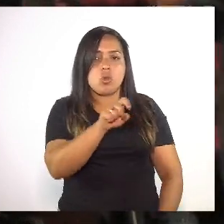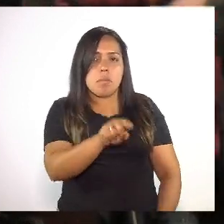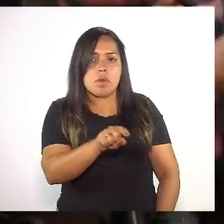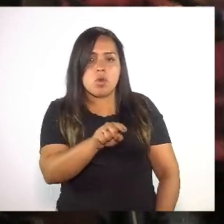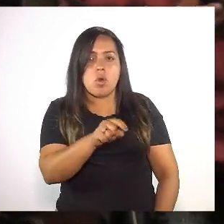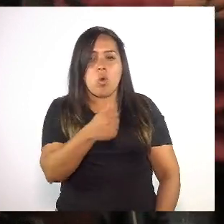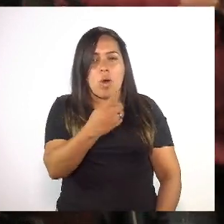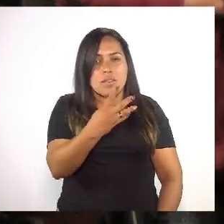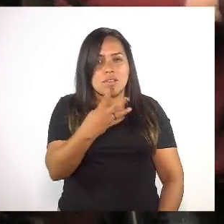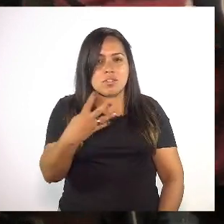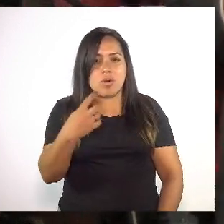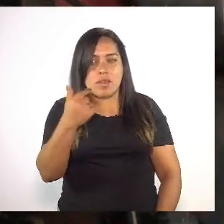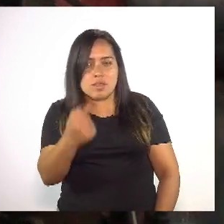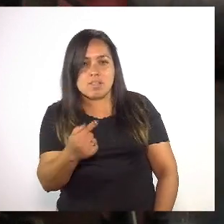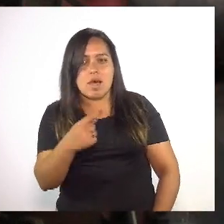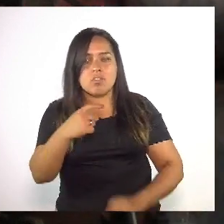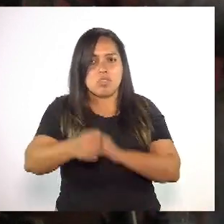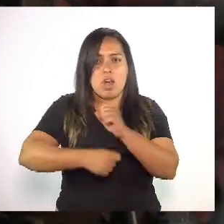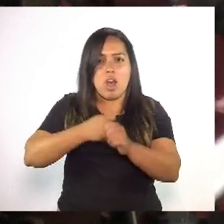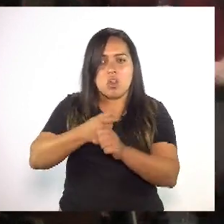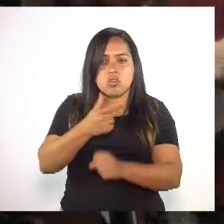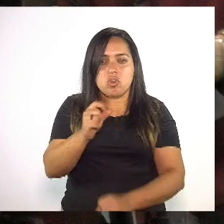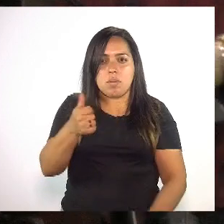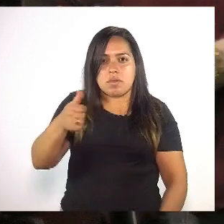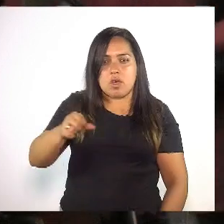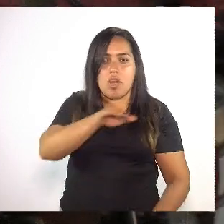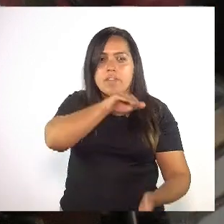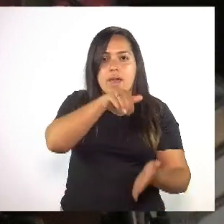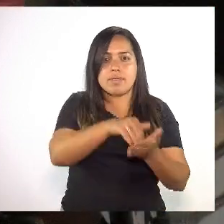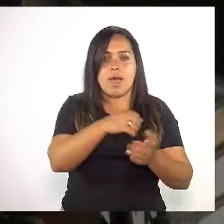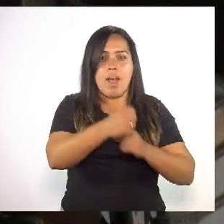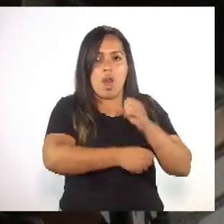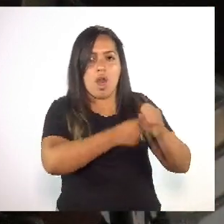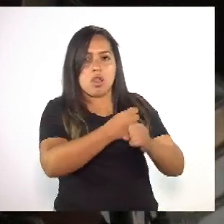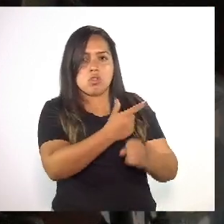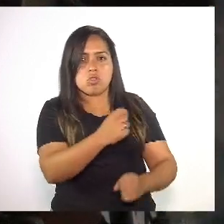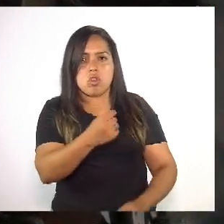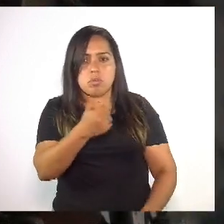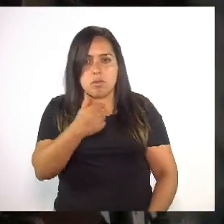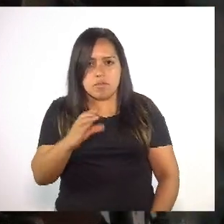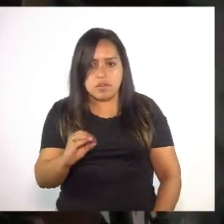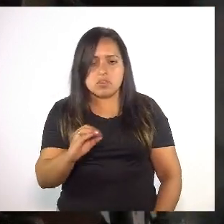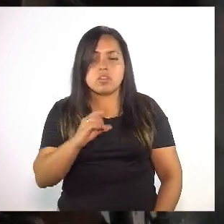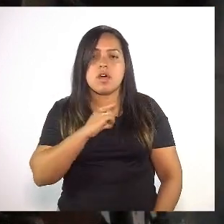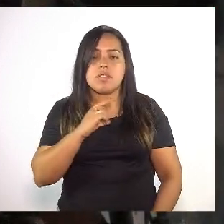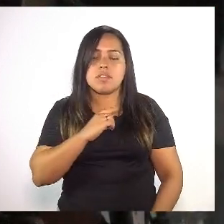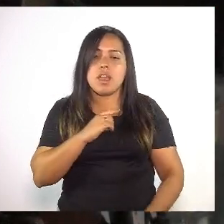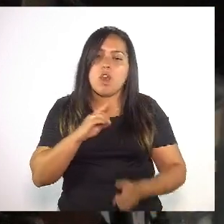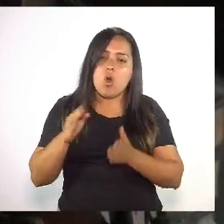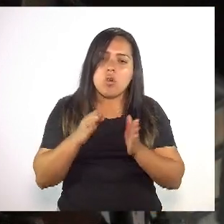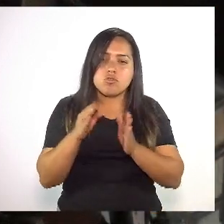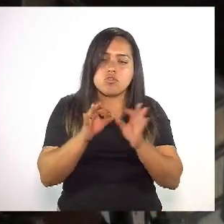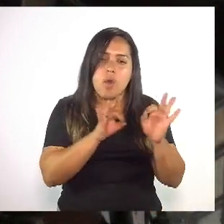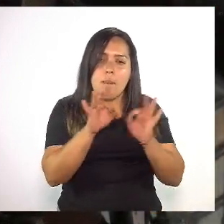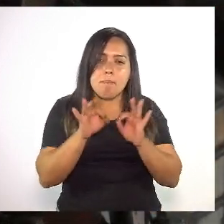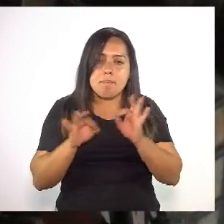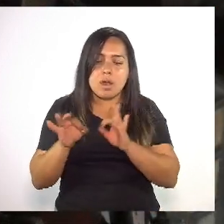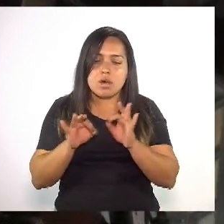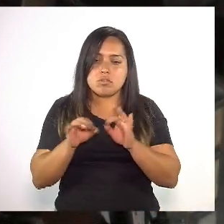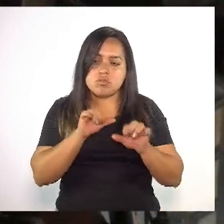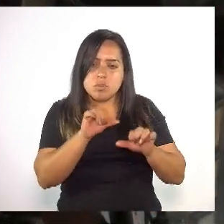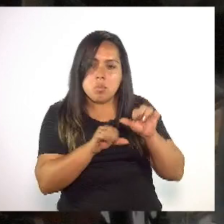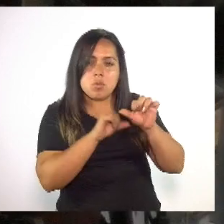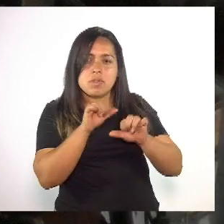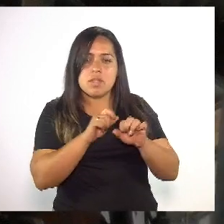8.647/2019 até 31 de dezembro de 2020, bem como diante da adesão ao plano de recuperação fiscal